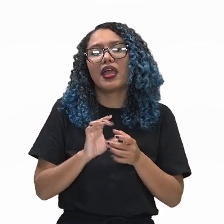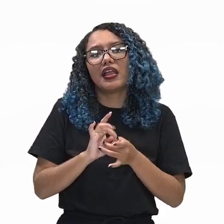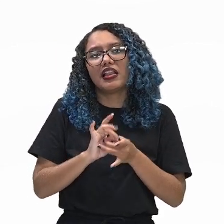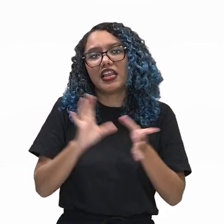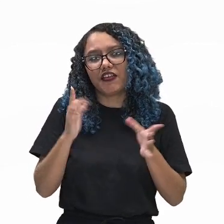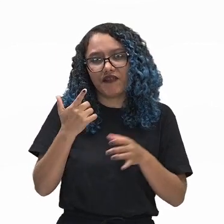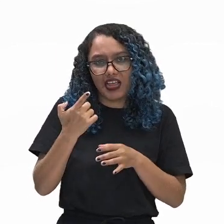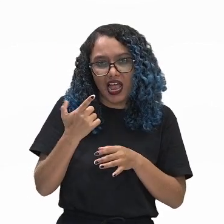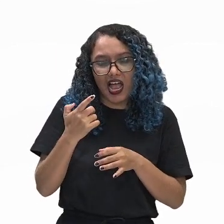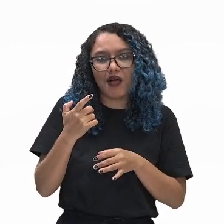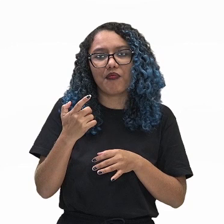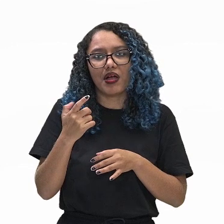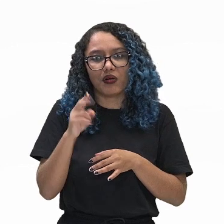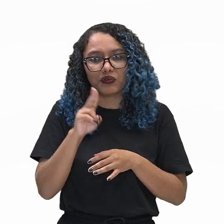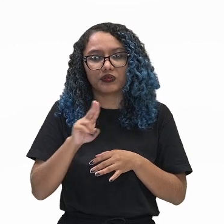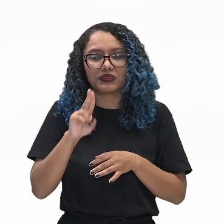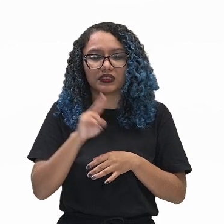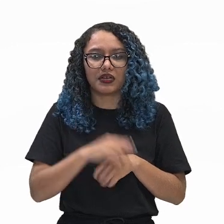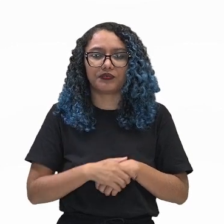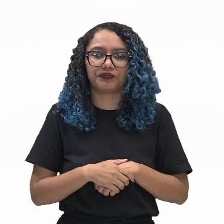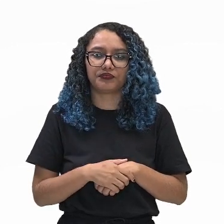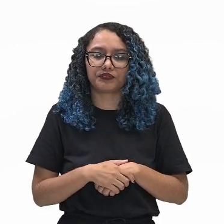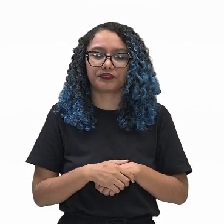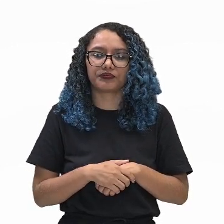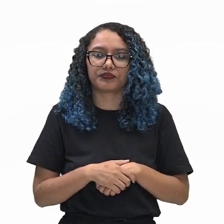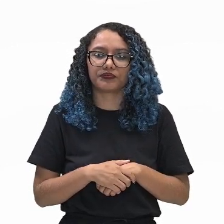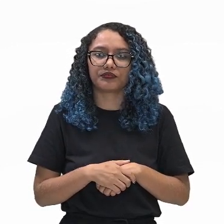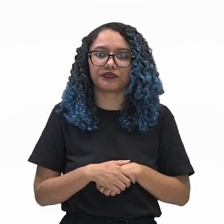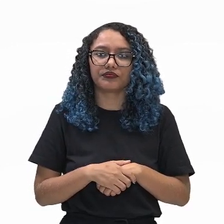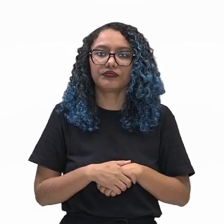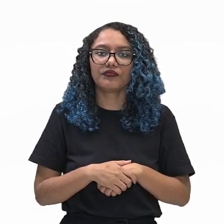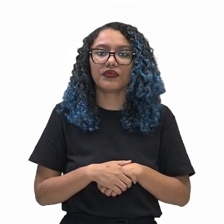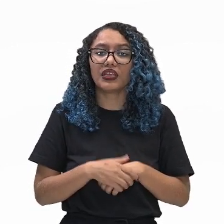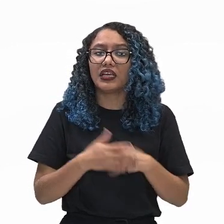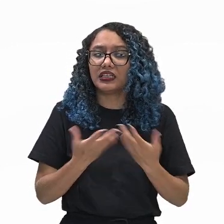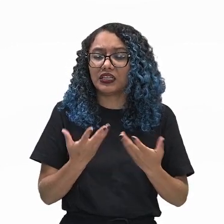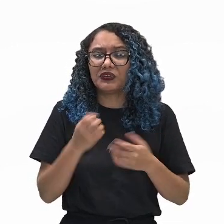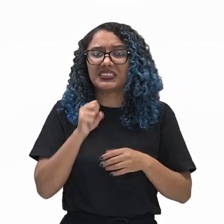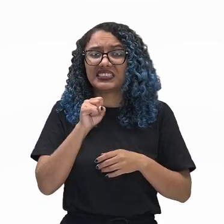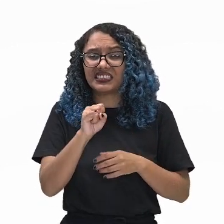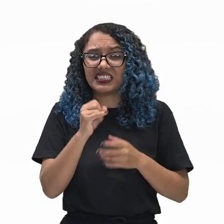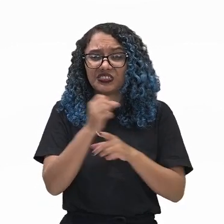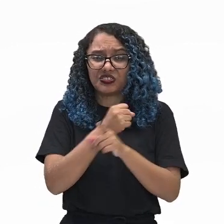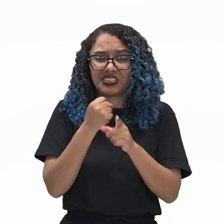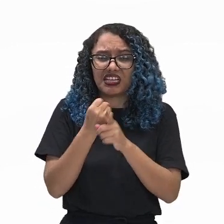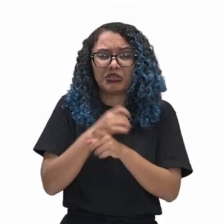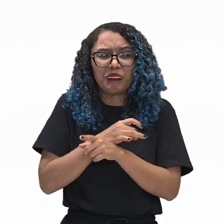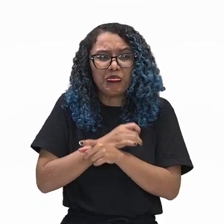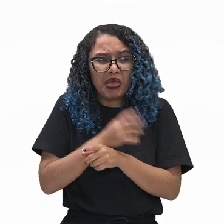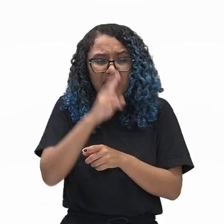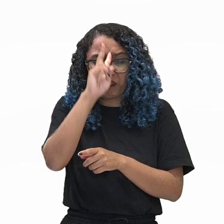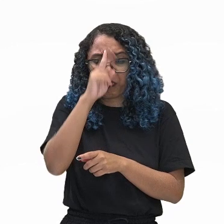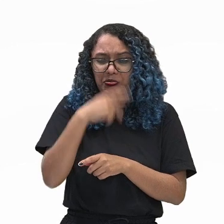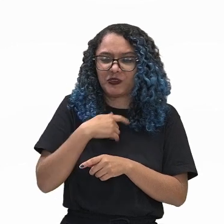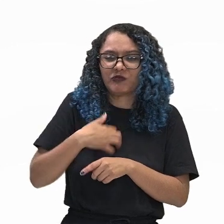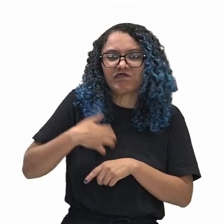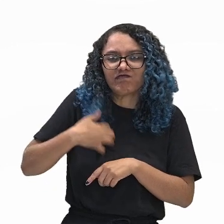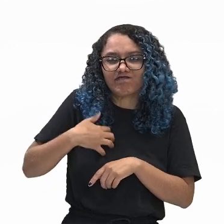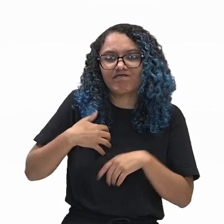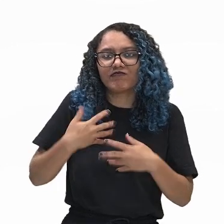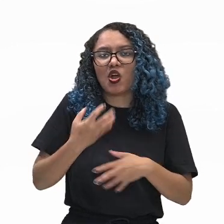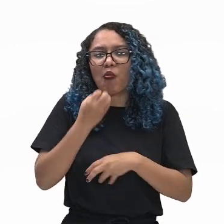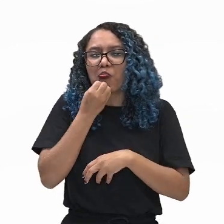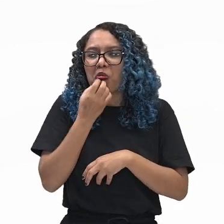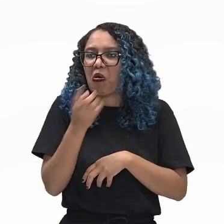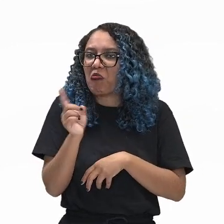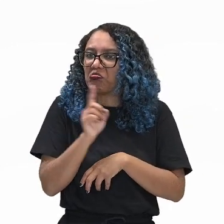já mostra a opinião dela ali. Olha, o porte de armas numa sociedade que tem egoísmo, que tem medo, que tem raiva, não é assim uma